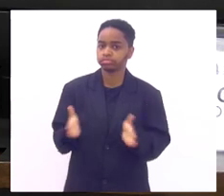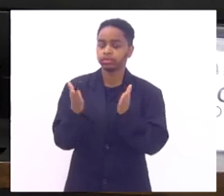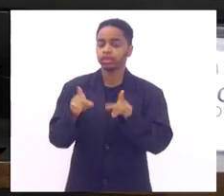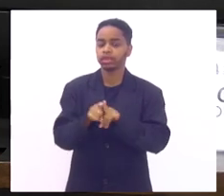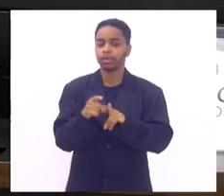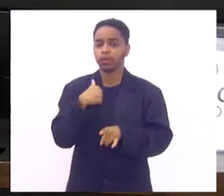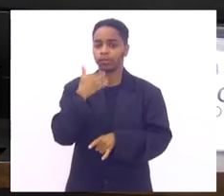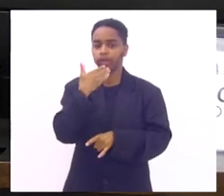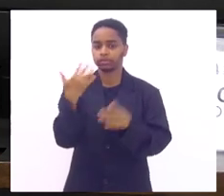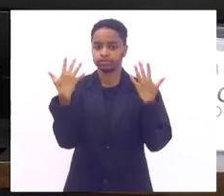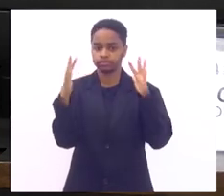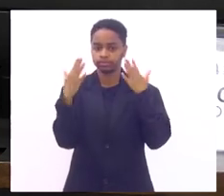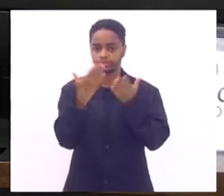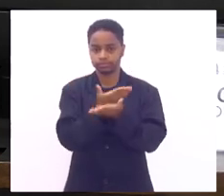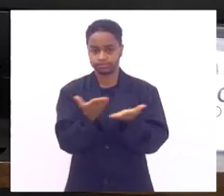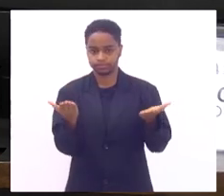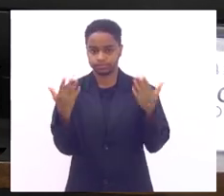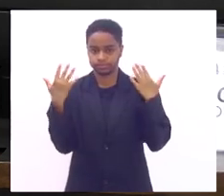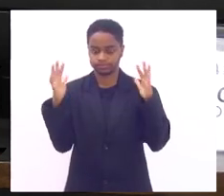salva de palmas.